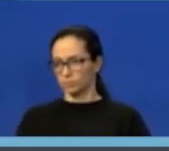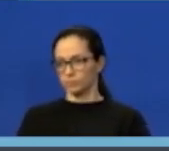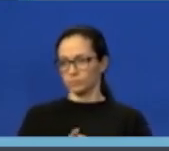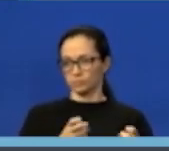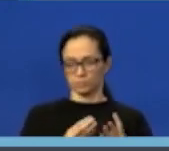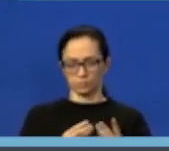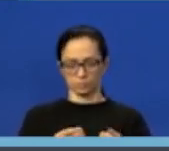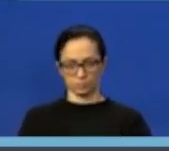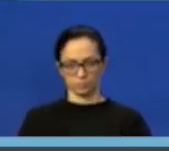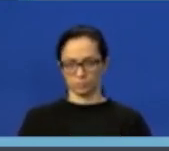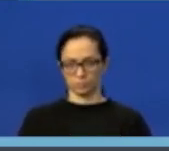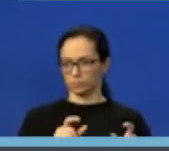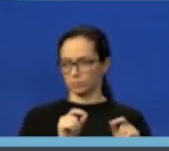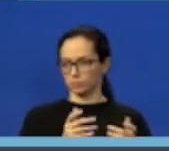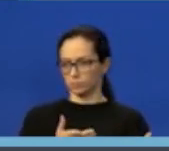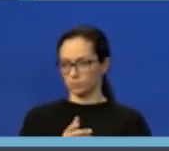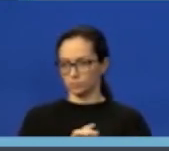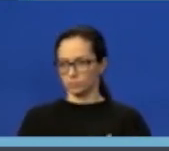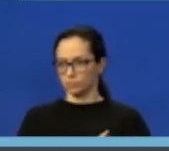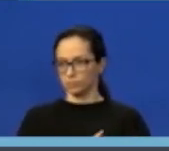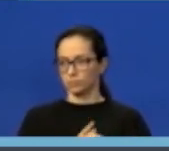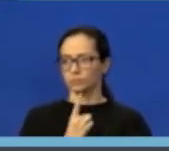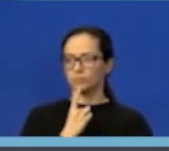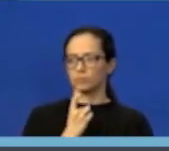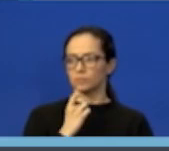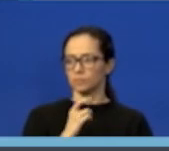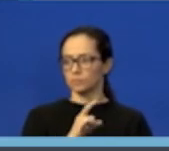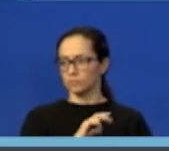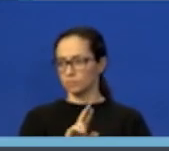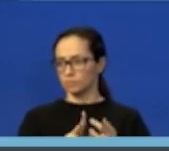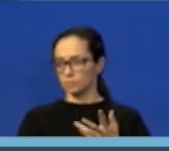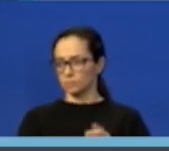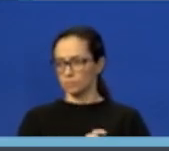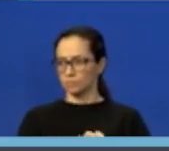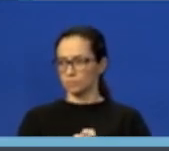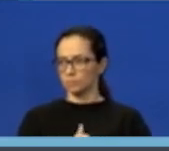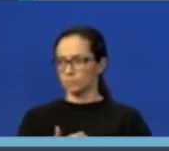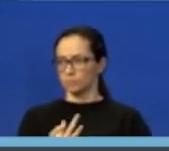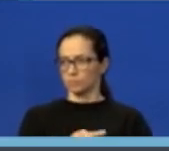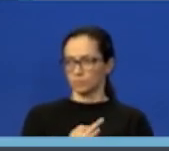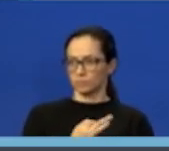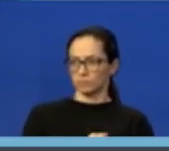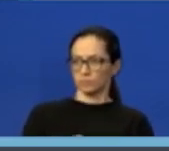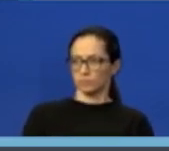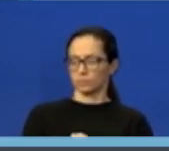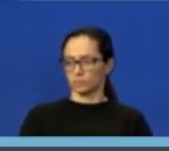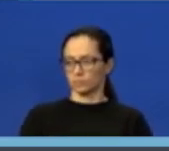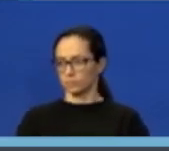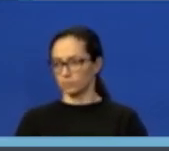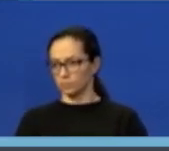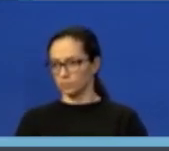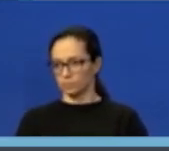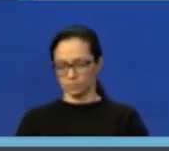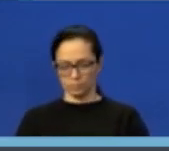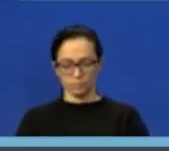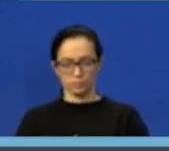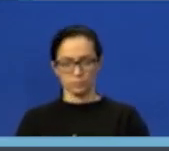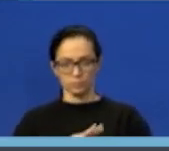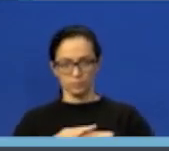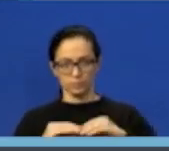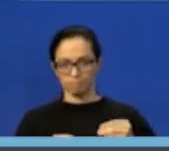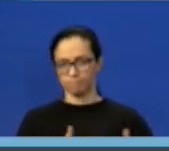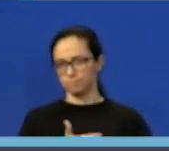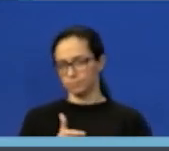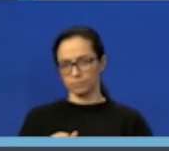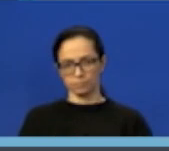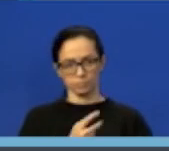inflamação, né? Então, como por exemplo, vermelhidão, tumefação, edema, dor. Déficit da cicatrização em feridas limpas após